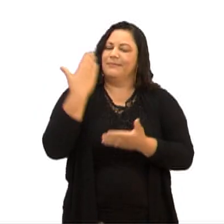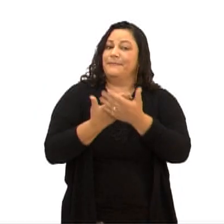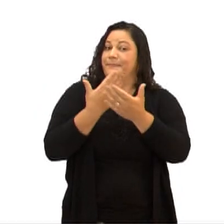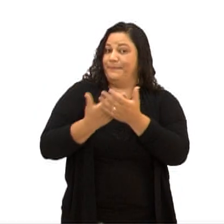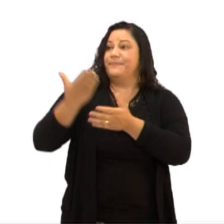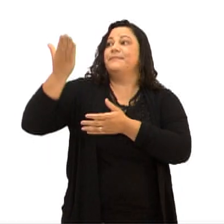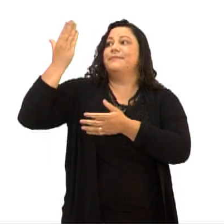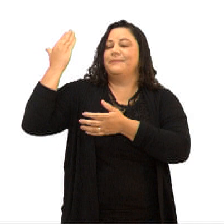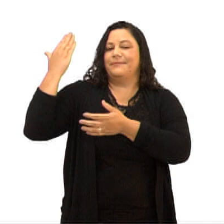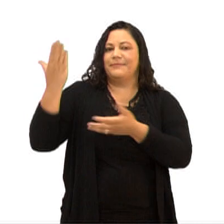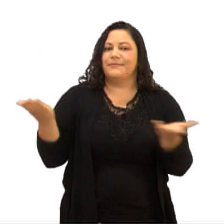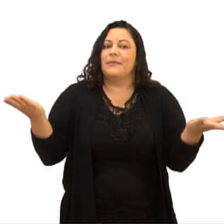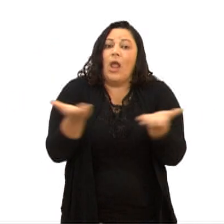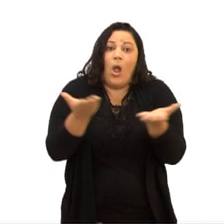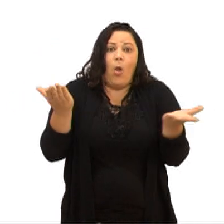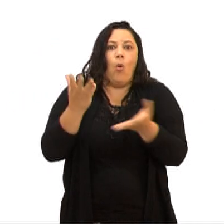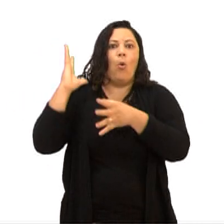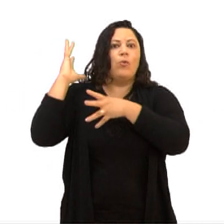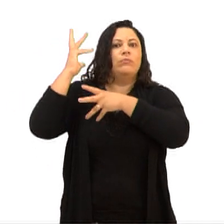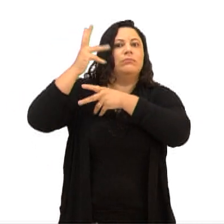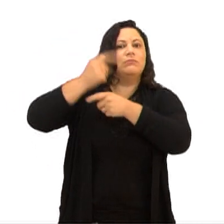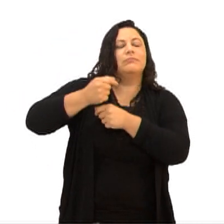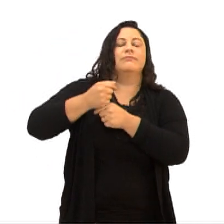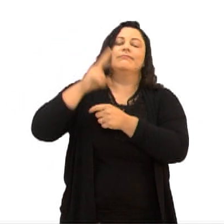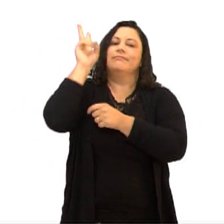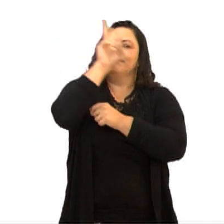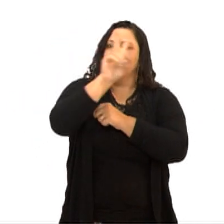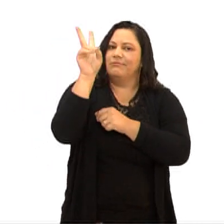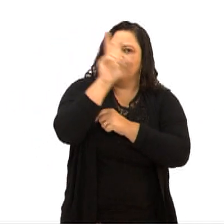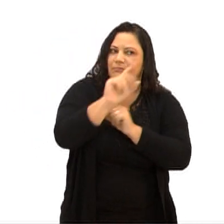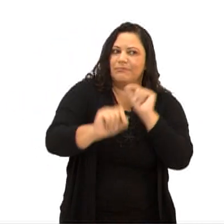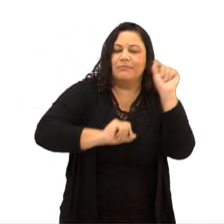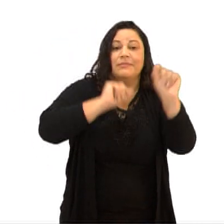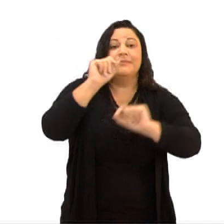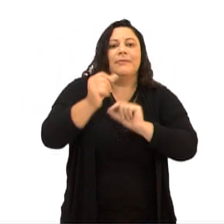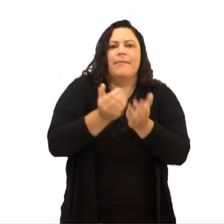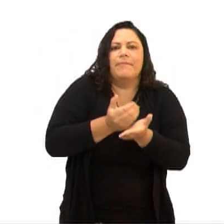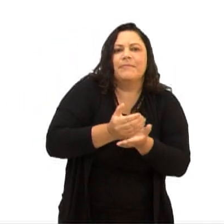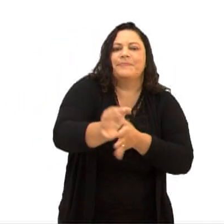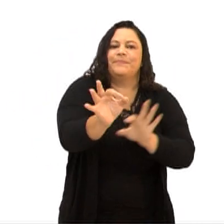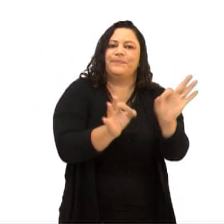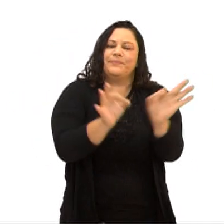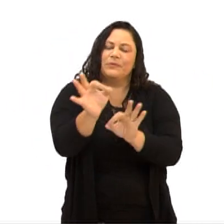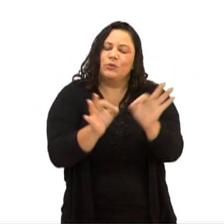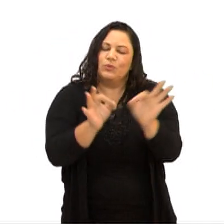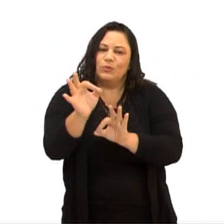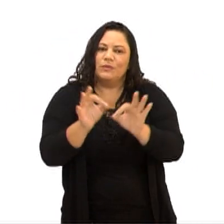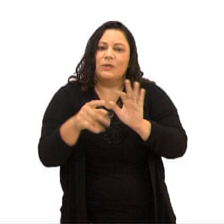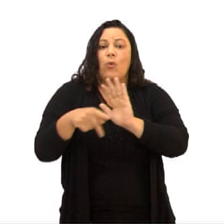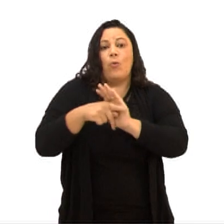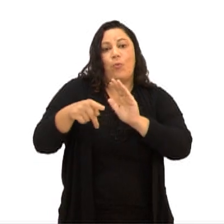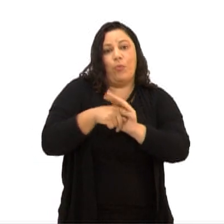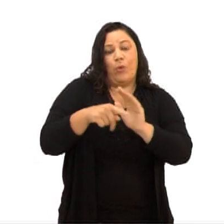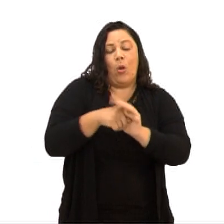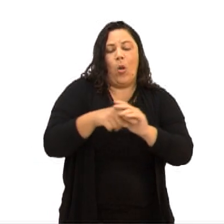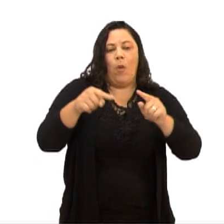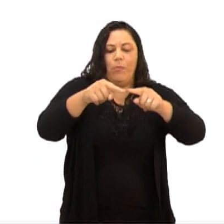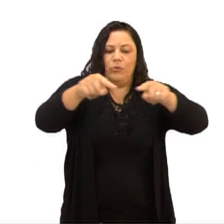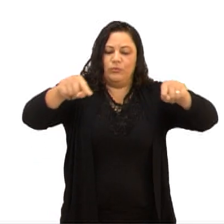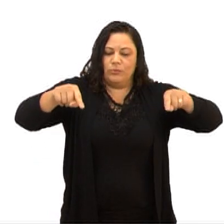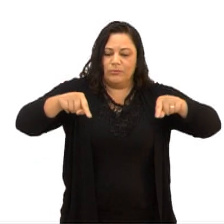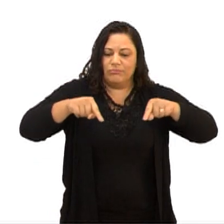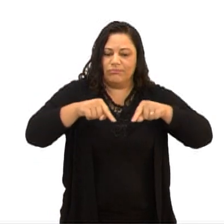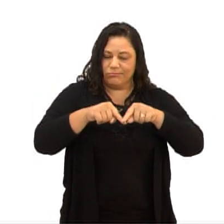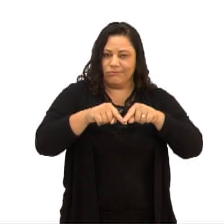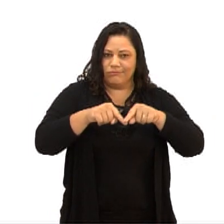vai retomar esse conteúdo de ângulo, mas agora a partir da construção dos gráficos, certo? Então vamos